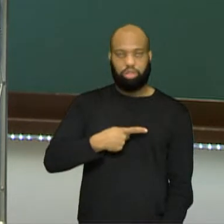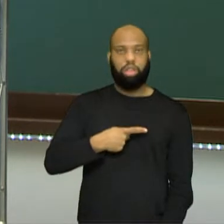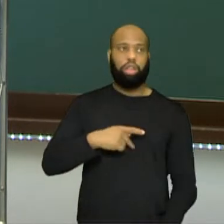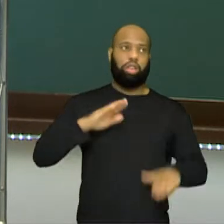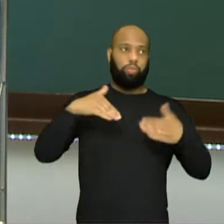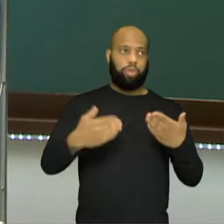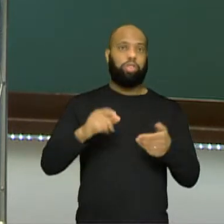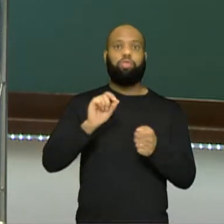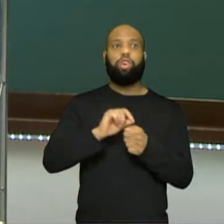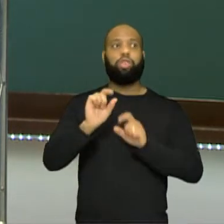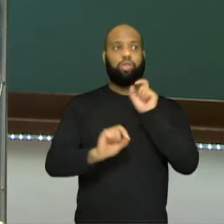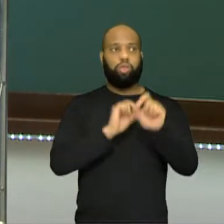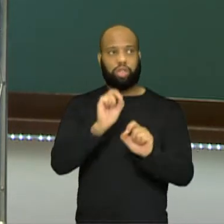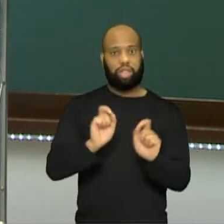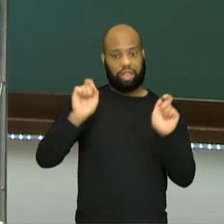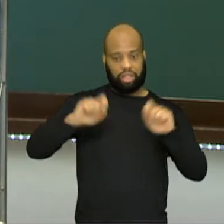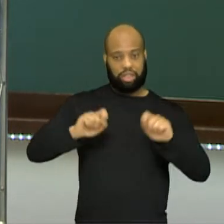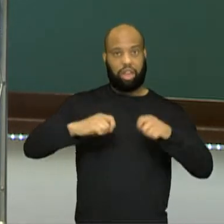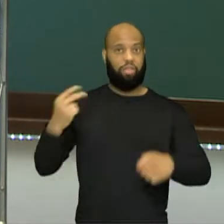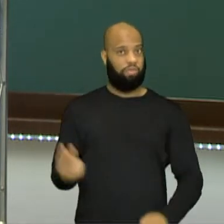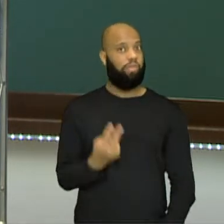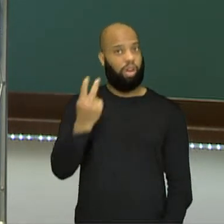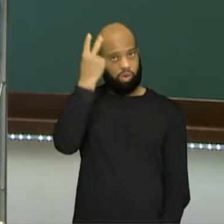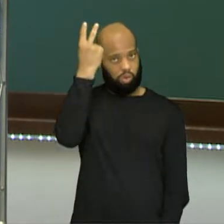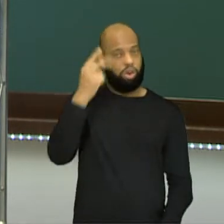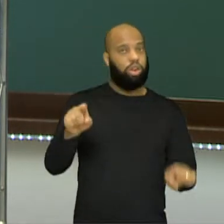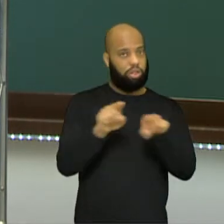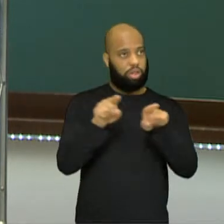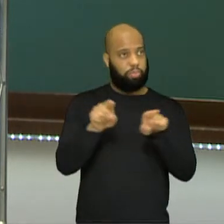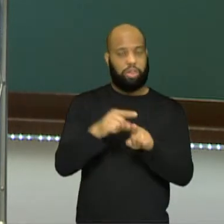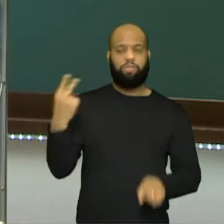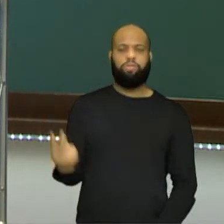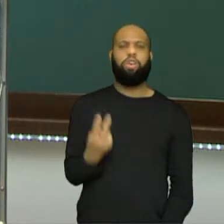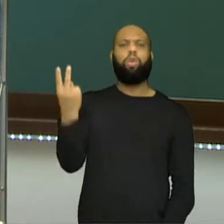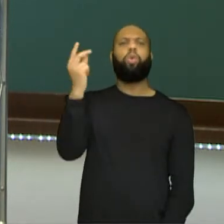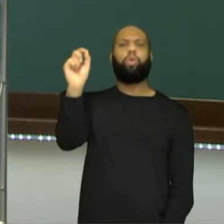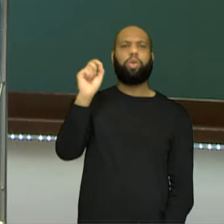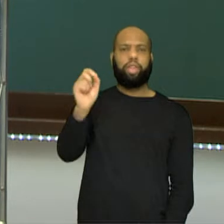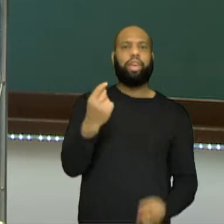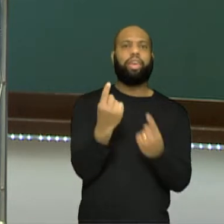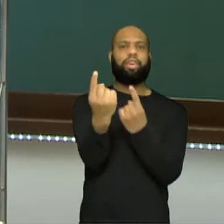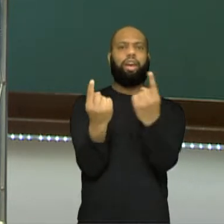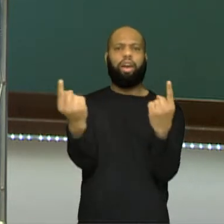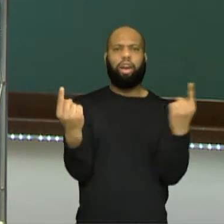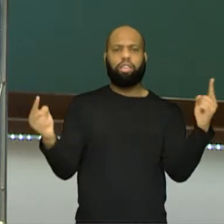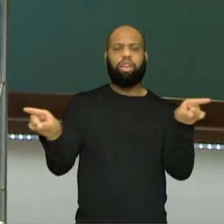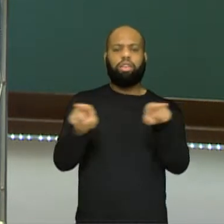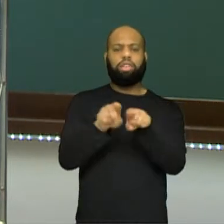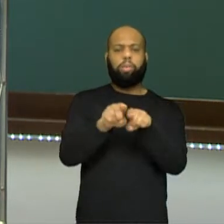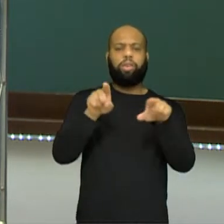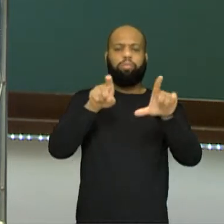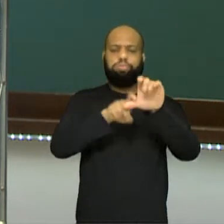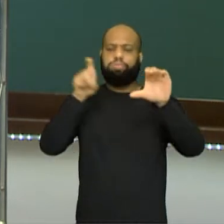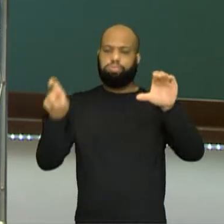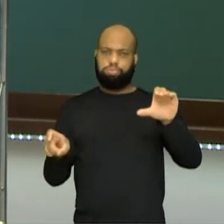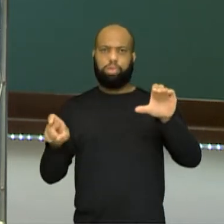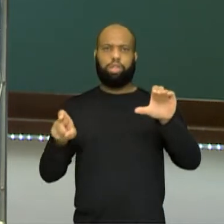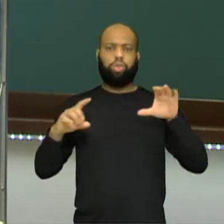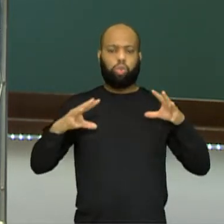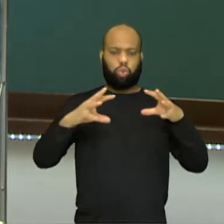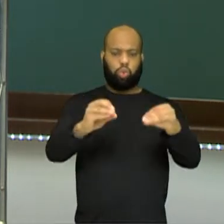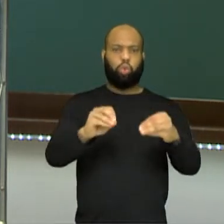humana, faz com que seja valorizado o aspecto individual, de autonomia, para que